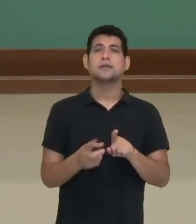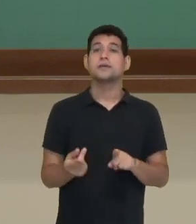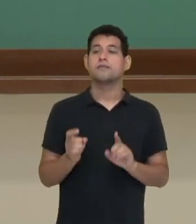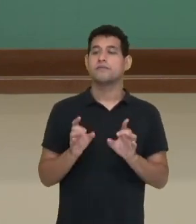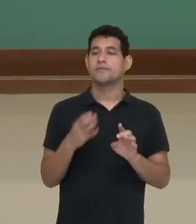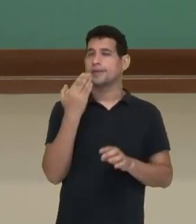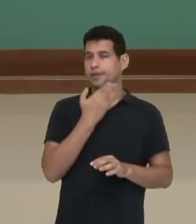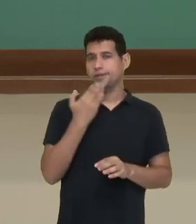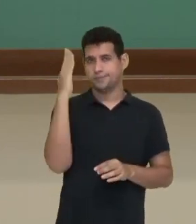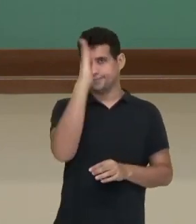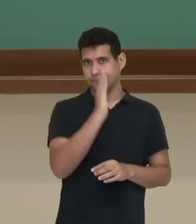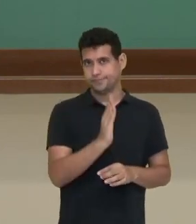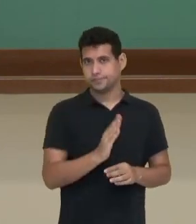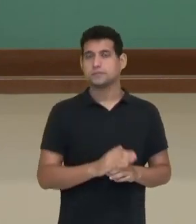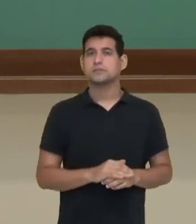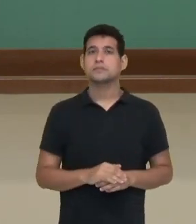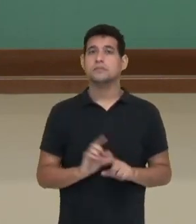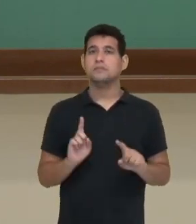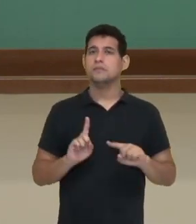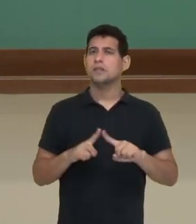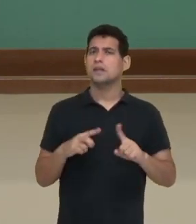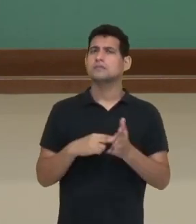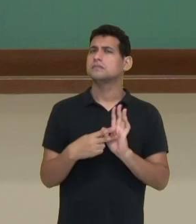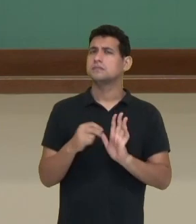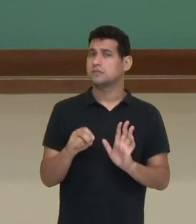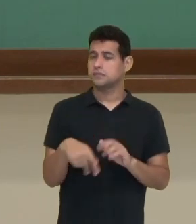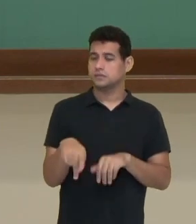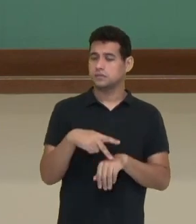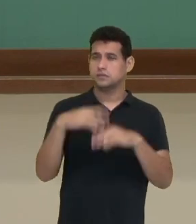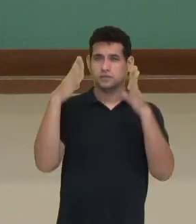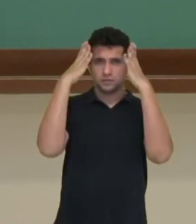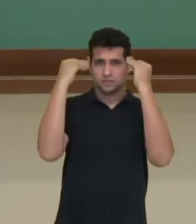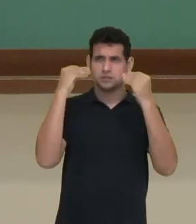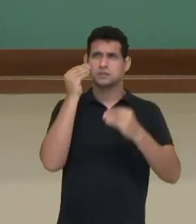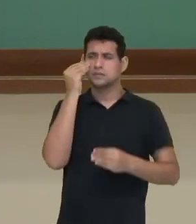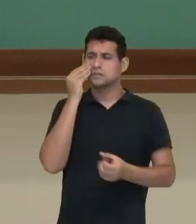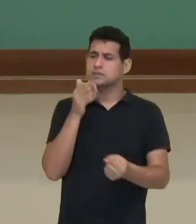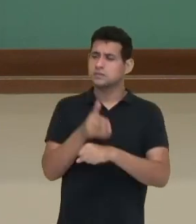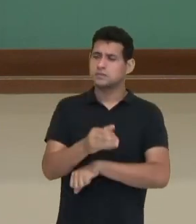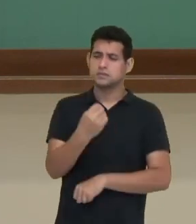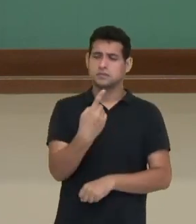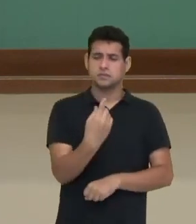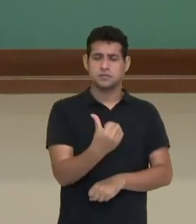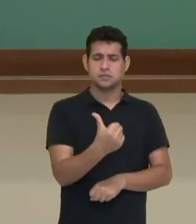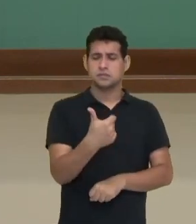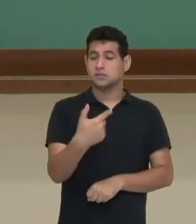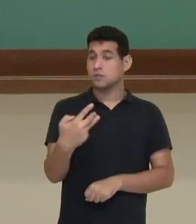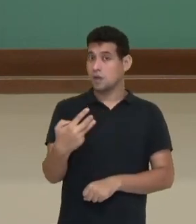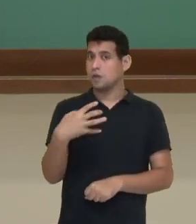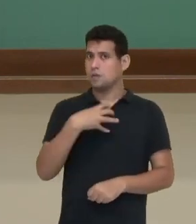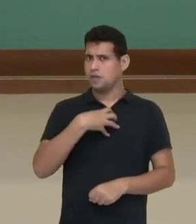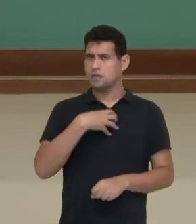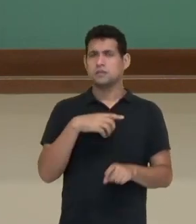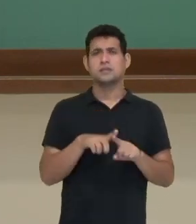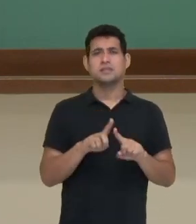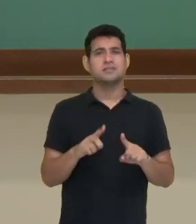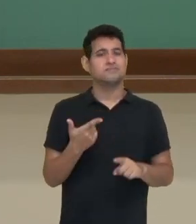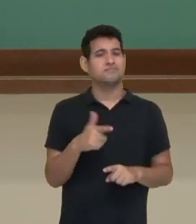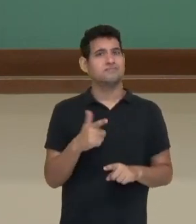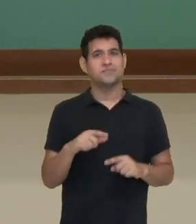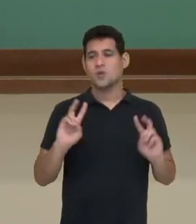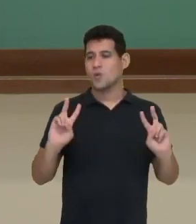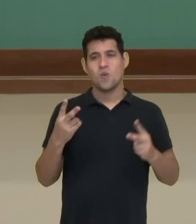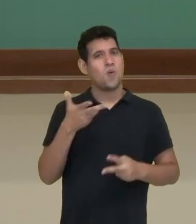comércio do açúcar brasileiro. O fato é que a Holanda invade em 1624 a Bahia, não tem